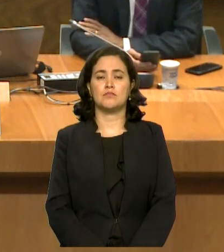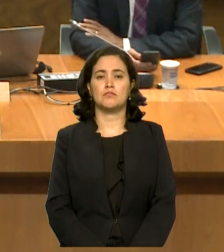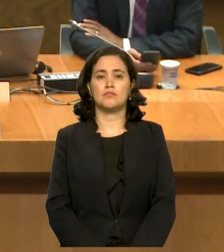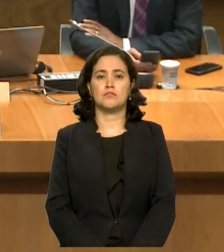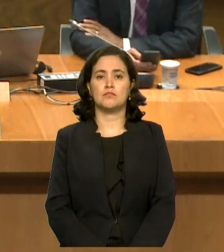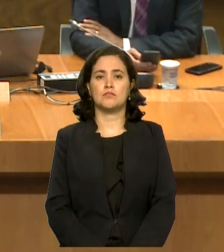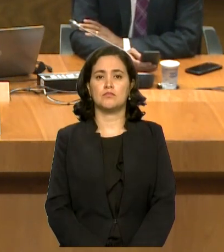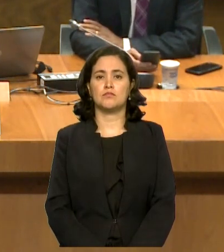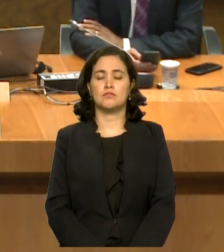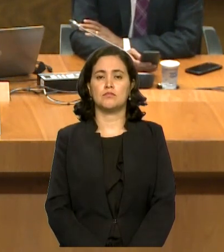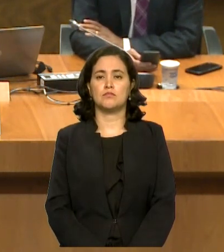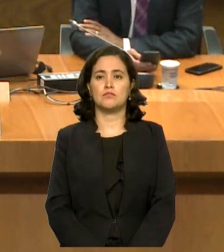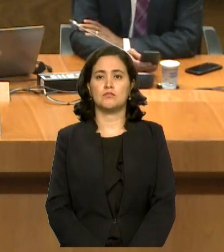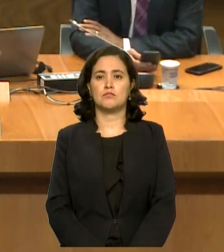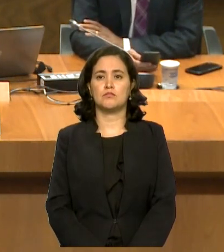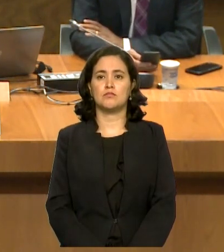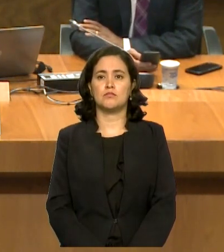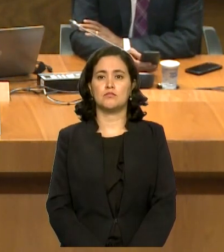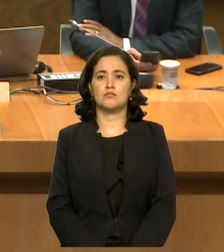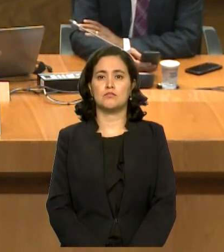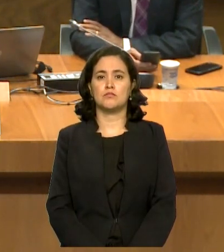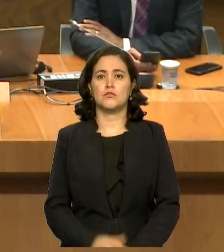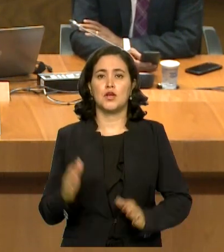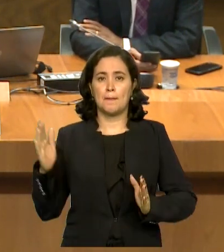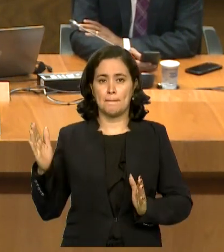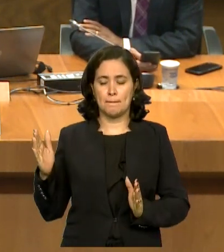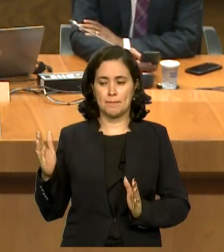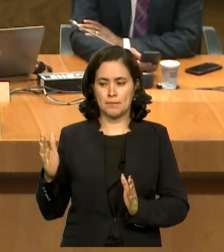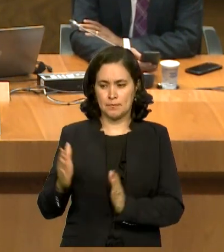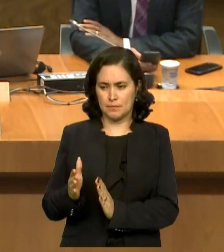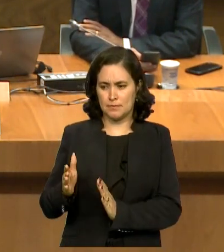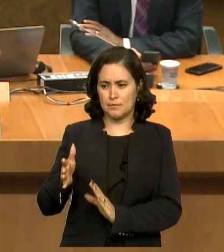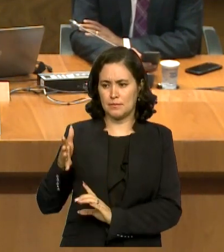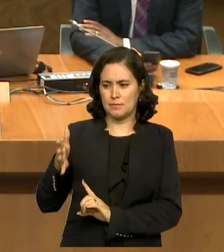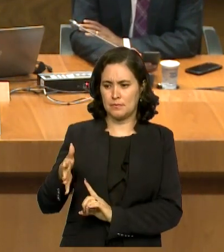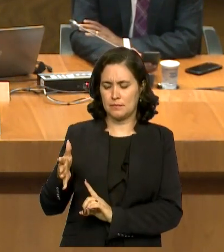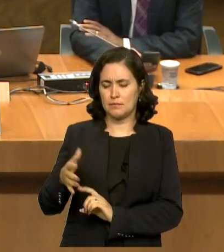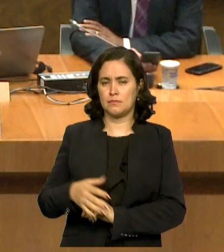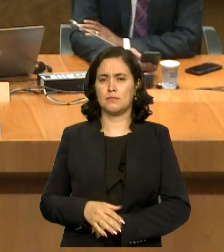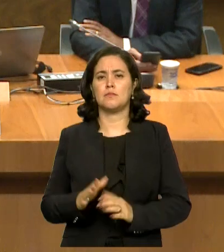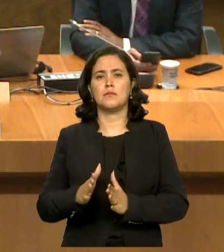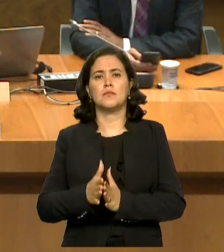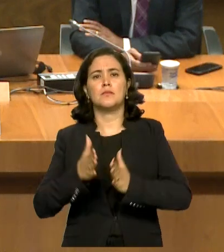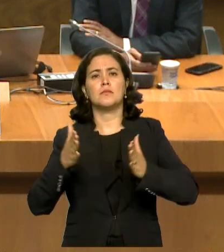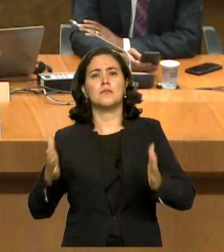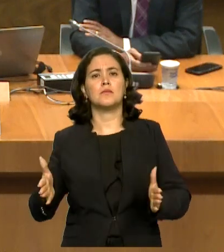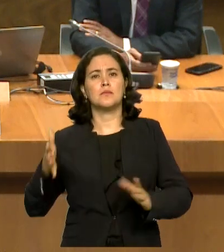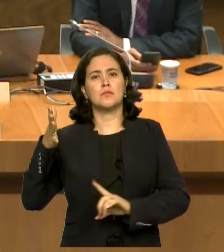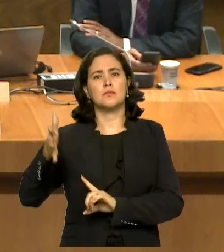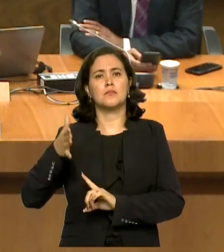Primeiro escrito no pequeno expediente, no grande expediente, deputado